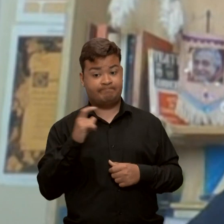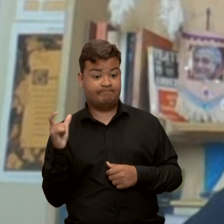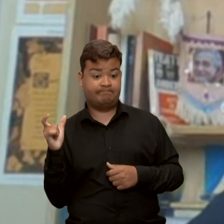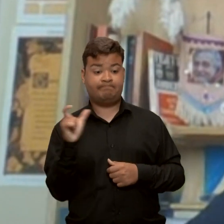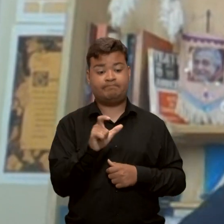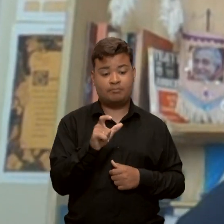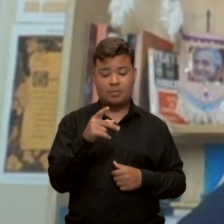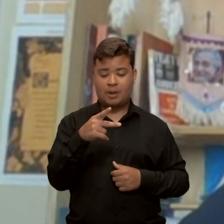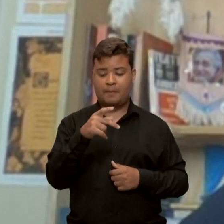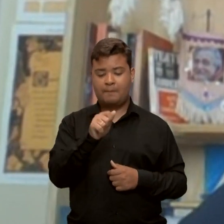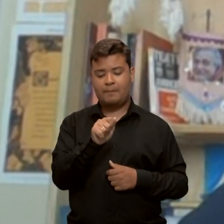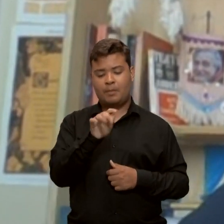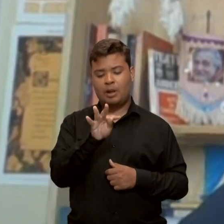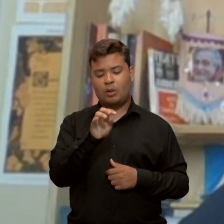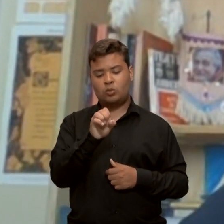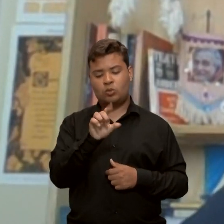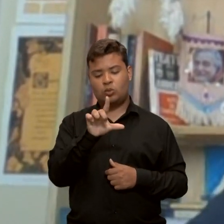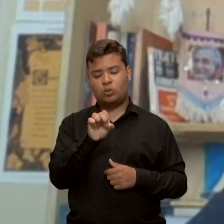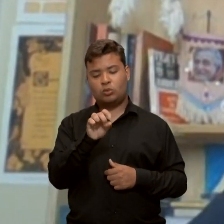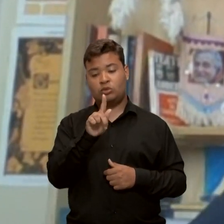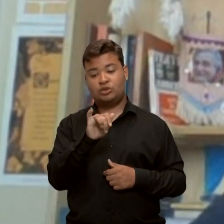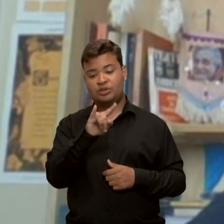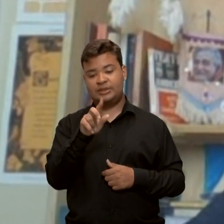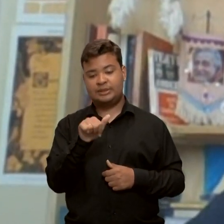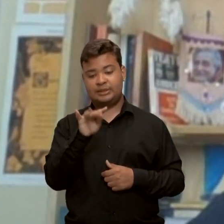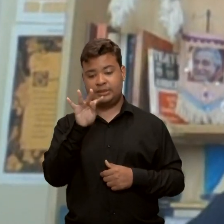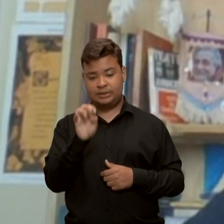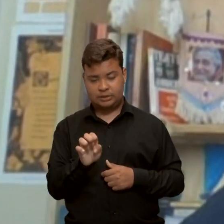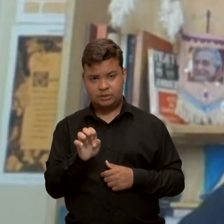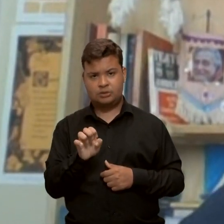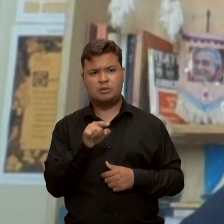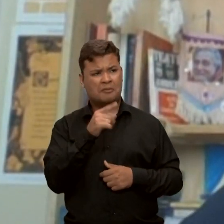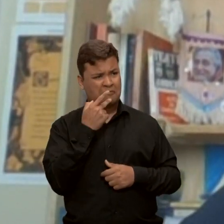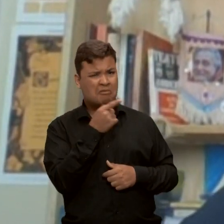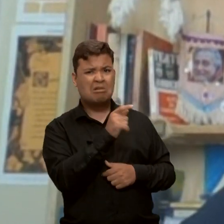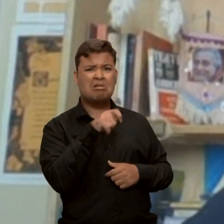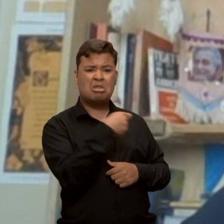patologizante, que coloca como um patos, né,